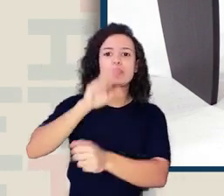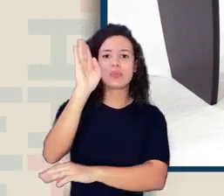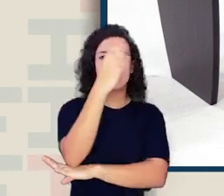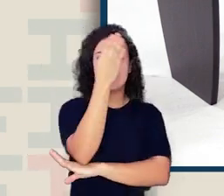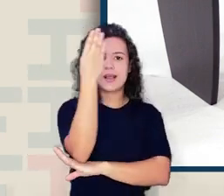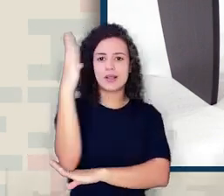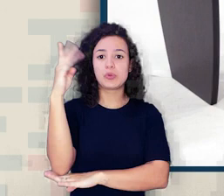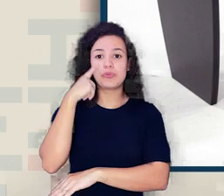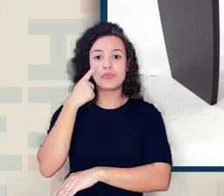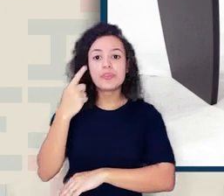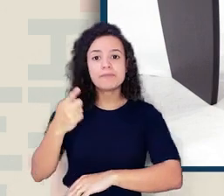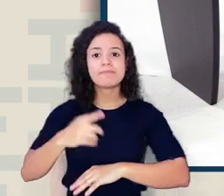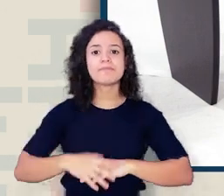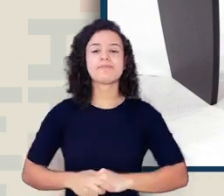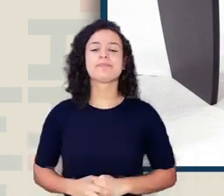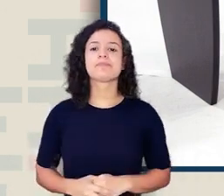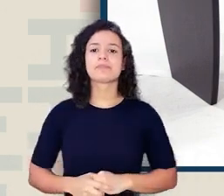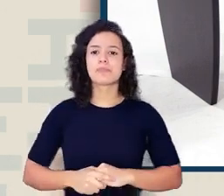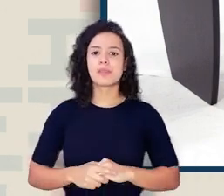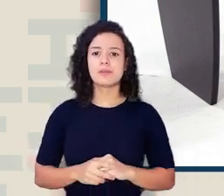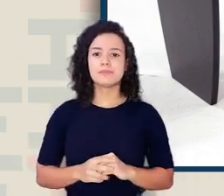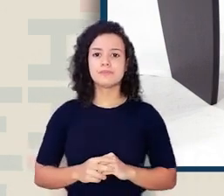rítmica do maracatu cearense.